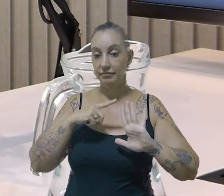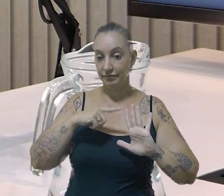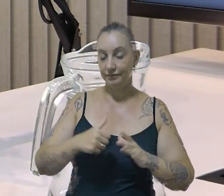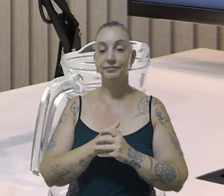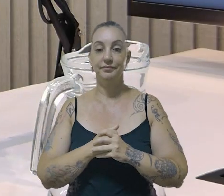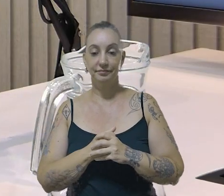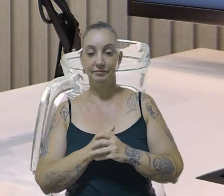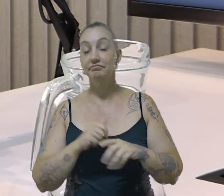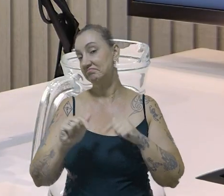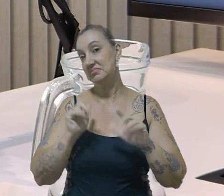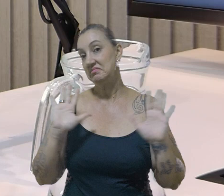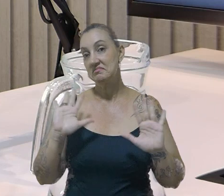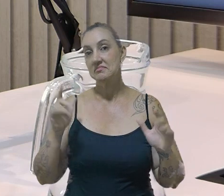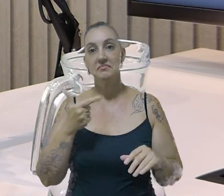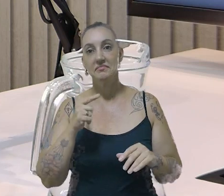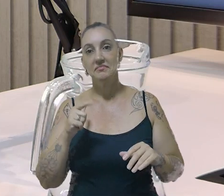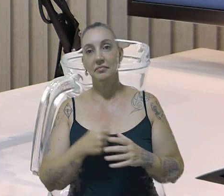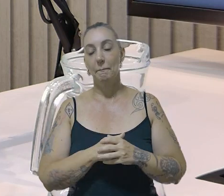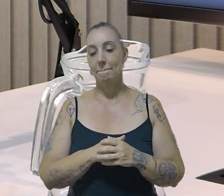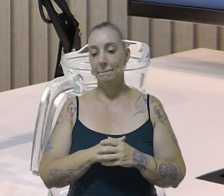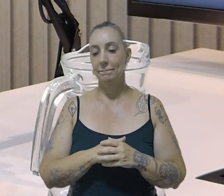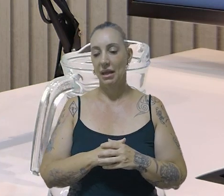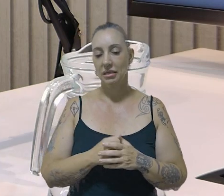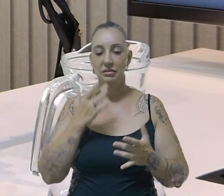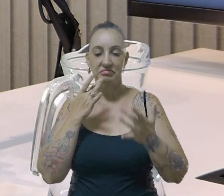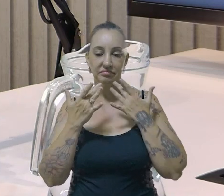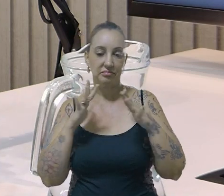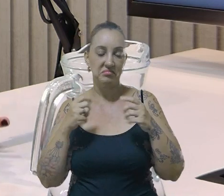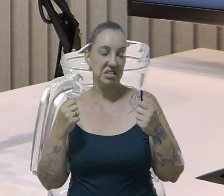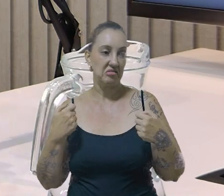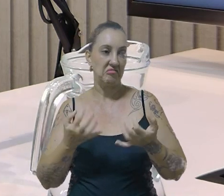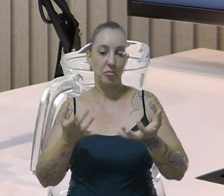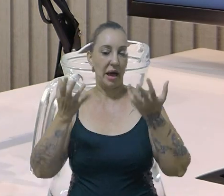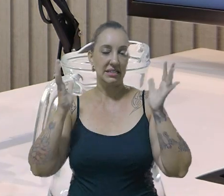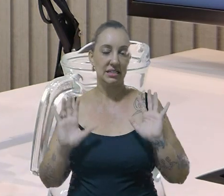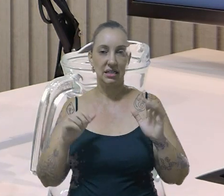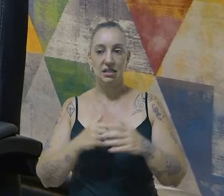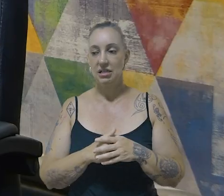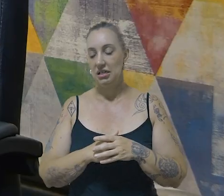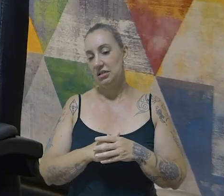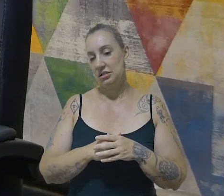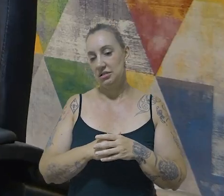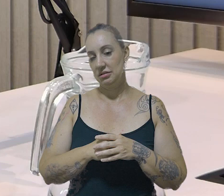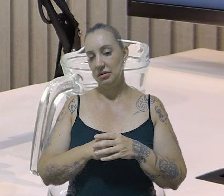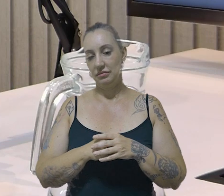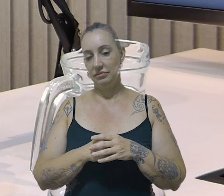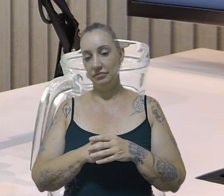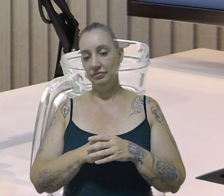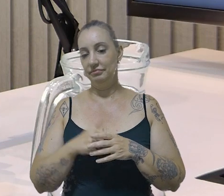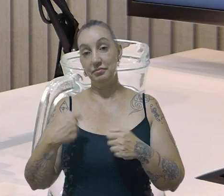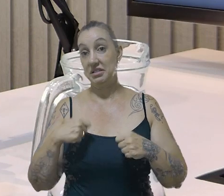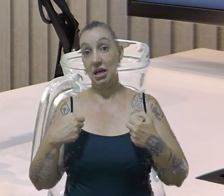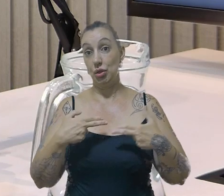pro trabalho eu não tenho muito essas então tem peça que não pede máquina de fumaça tá E aí eu não vou colocar precisa em todas não não precisa em